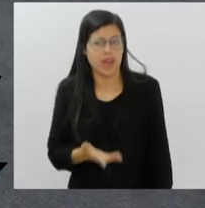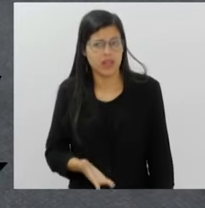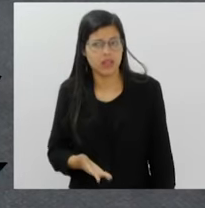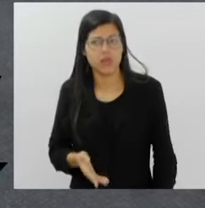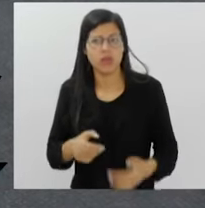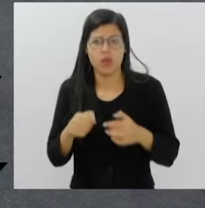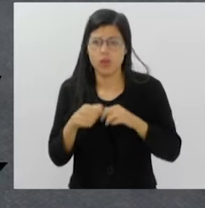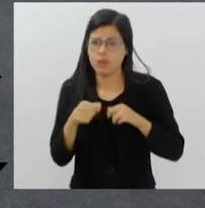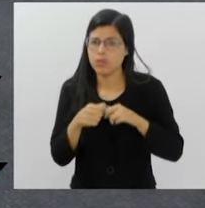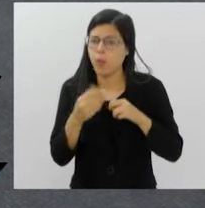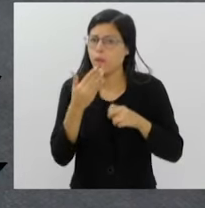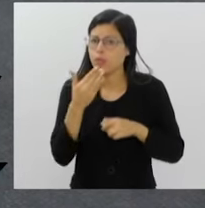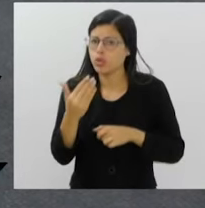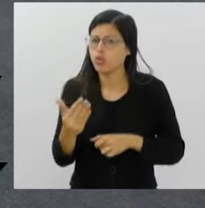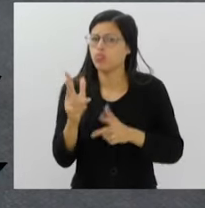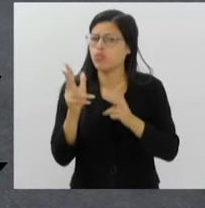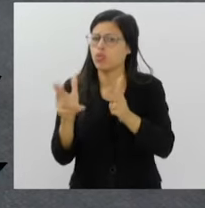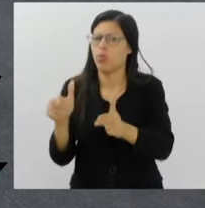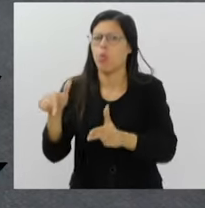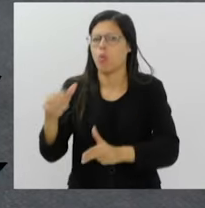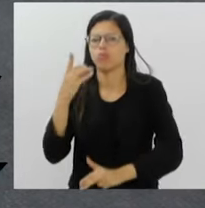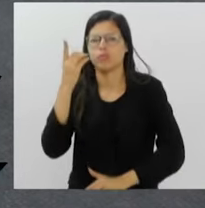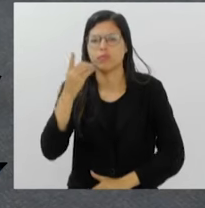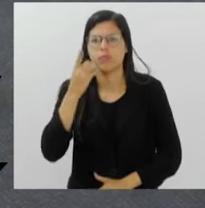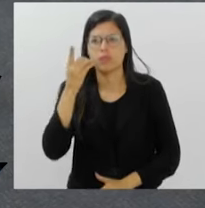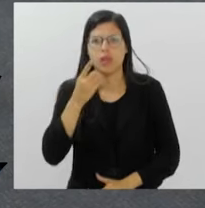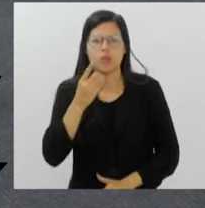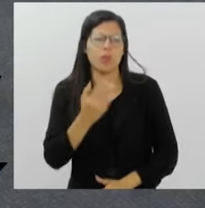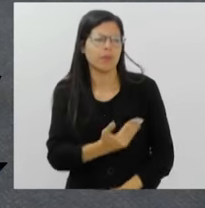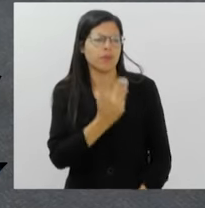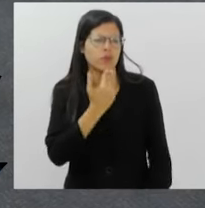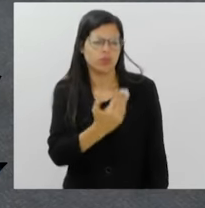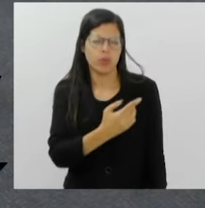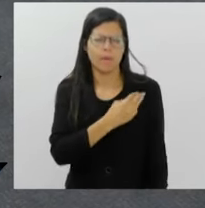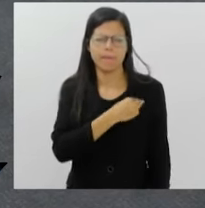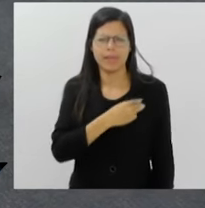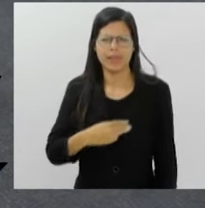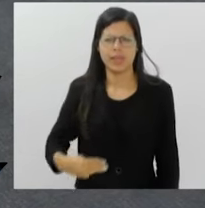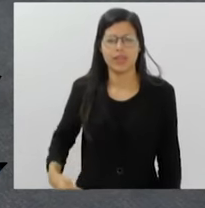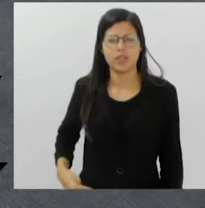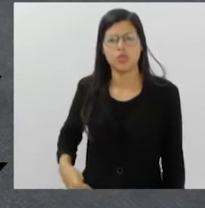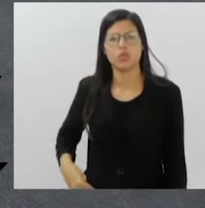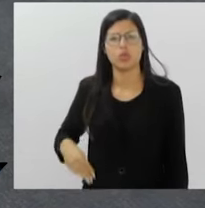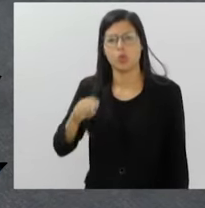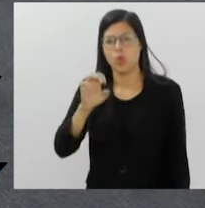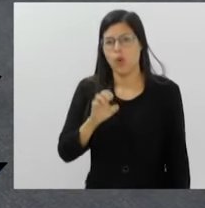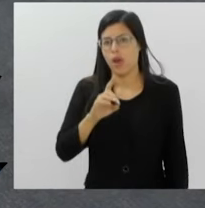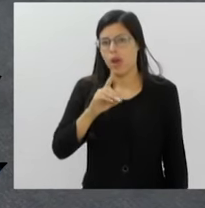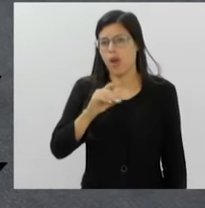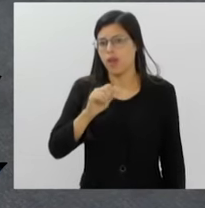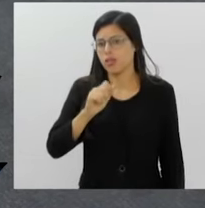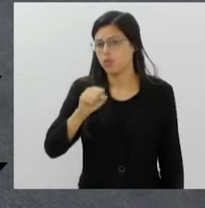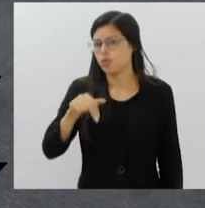meu colega fez ao ministro Edson Fachin. Essa DPF não cabe aqui.